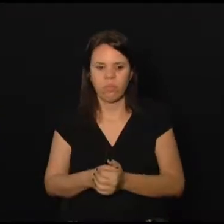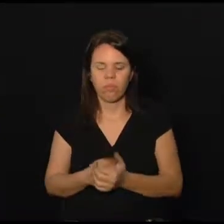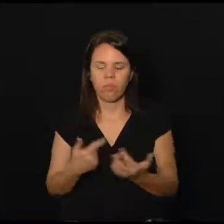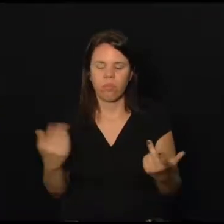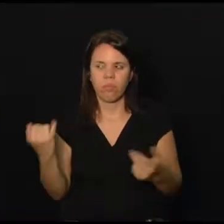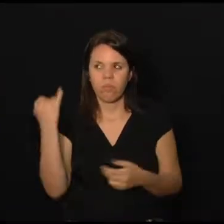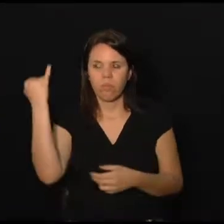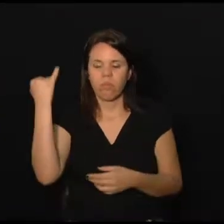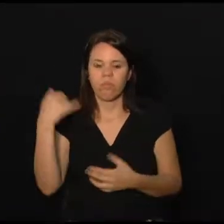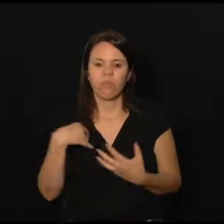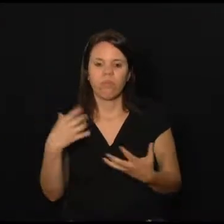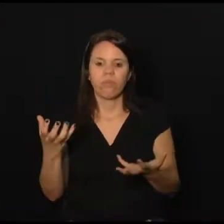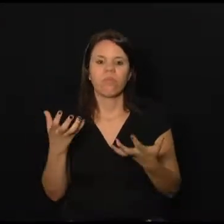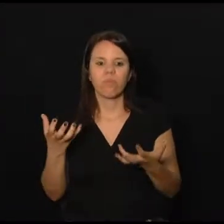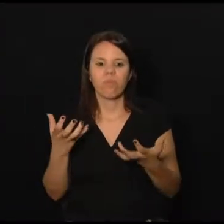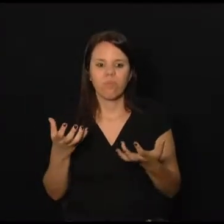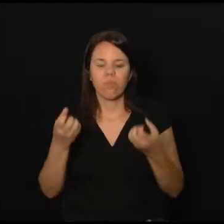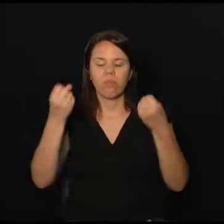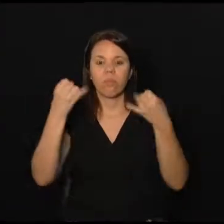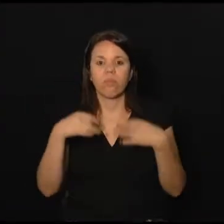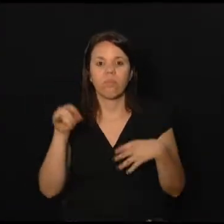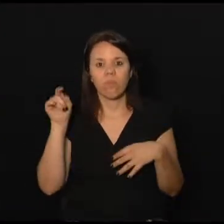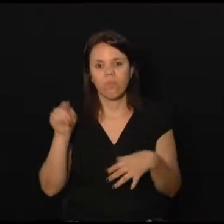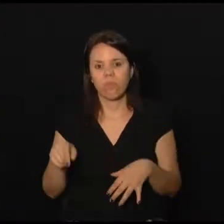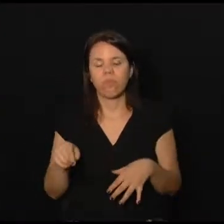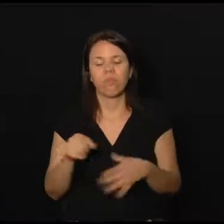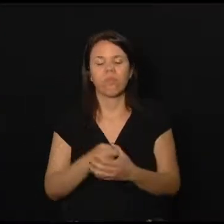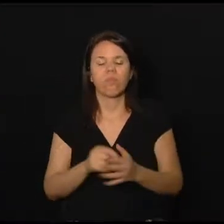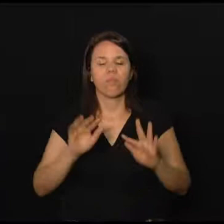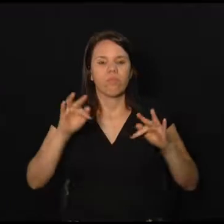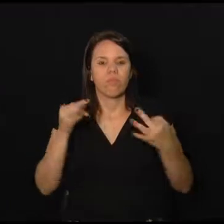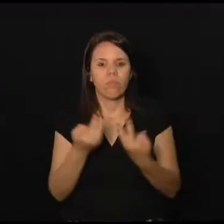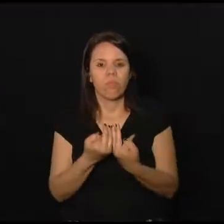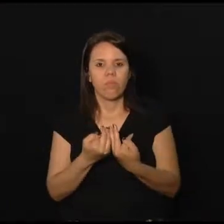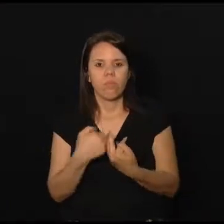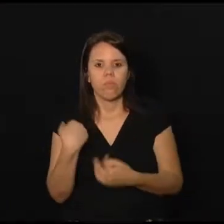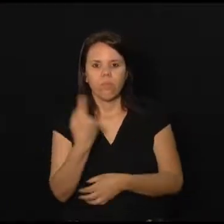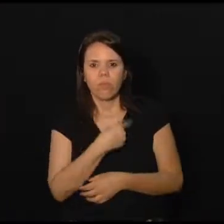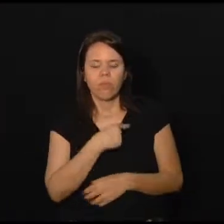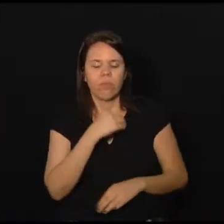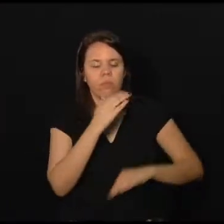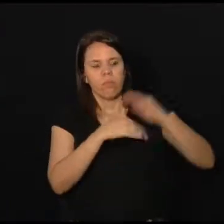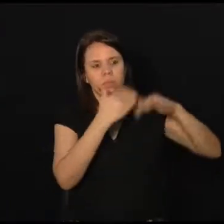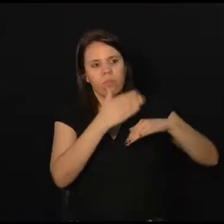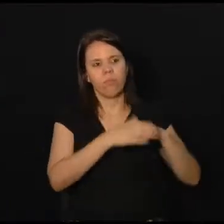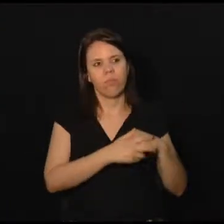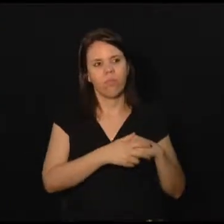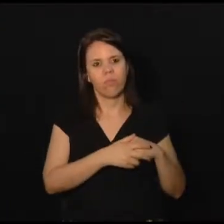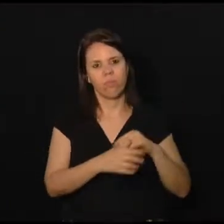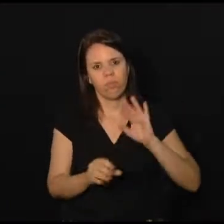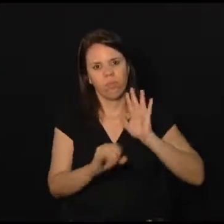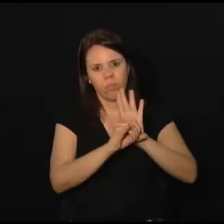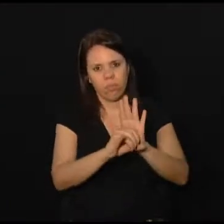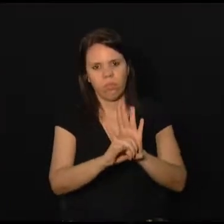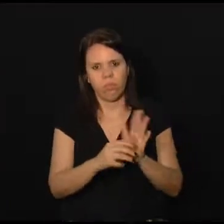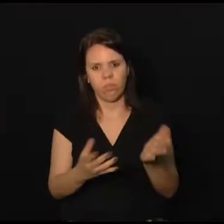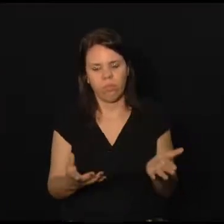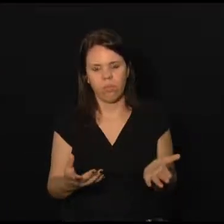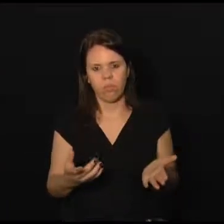muito importante que eu quero ressaltar aqui é que na família que nós desenvolvemos a nossa identidade, a